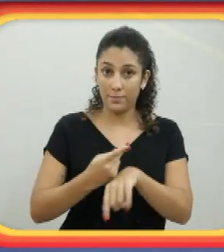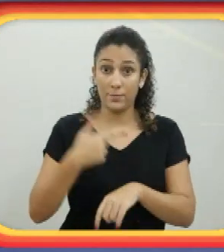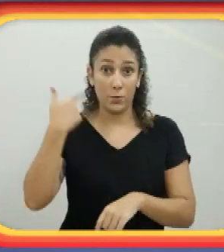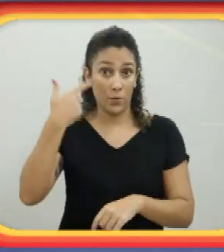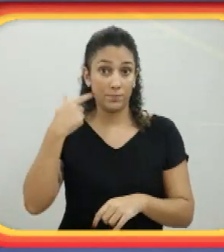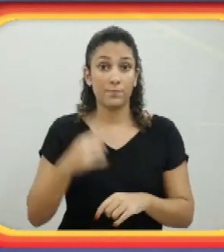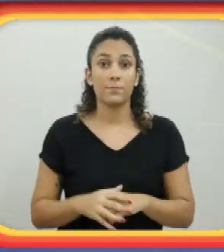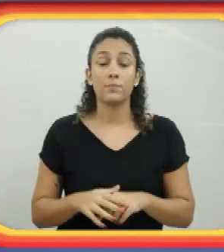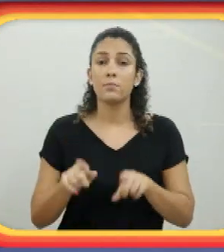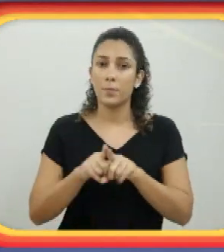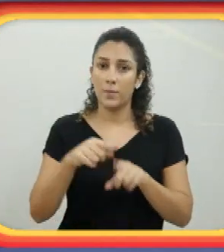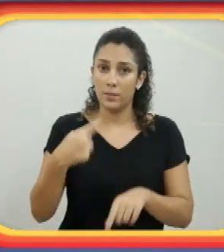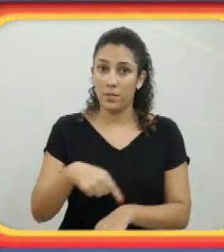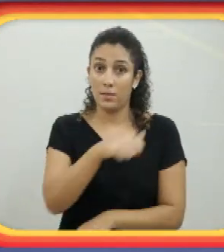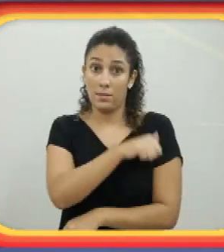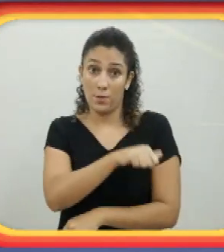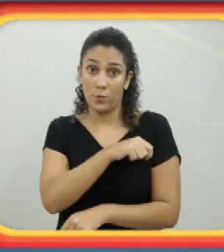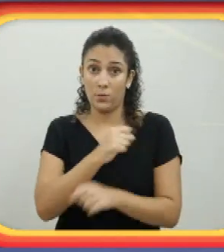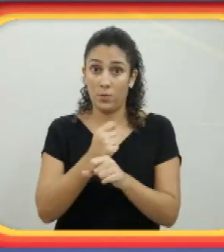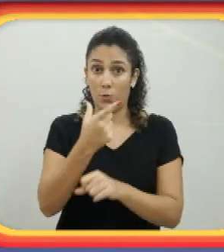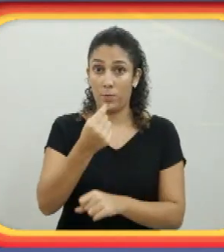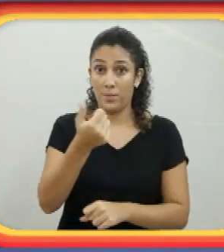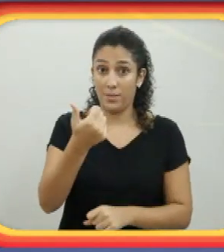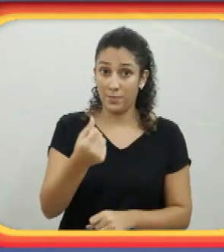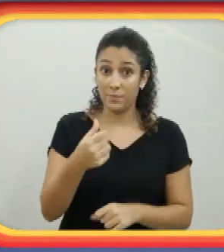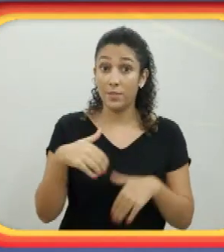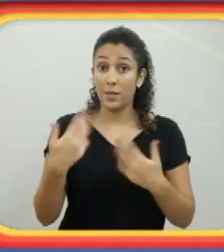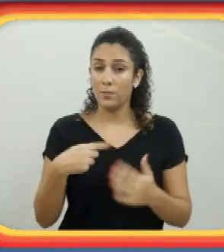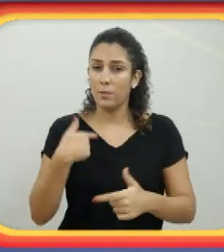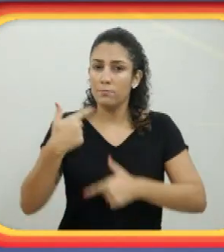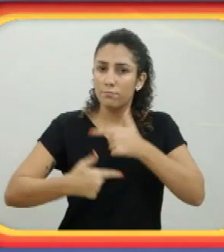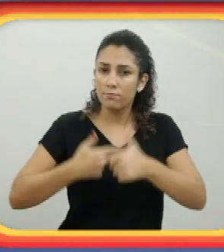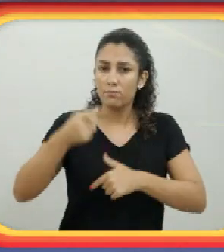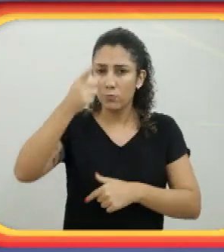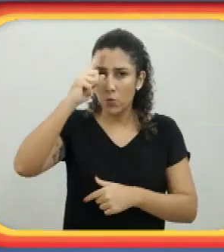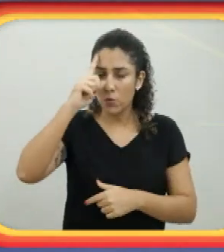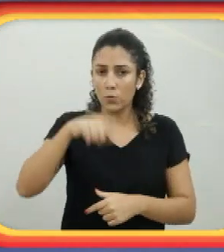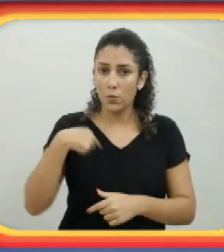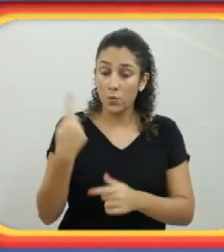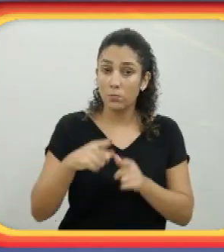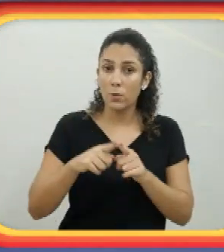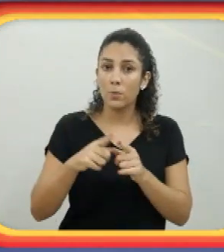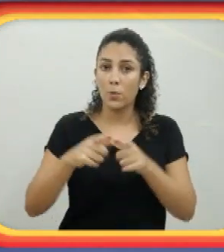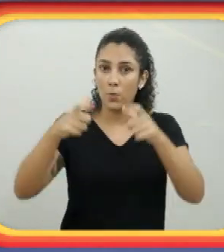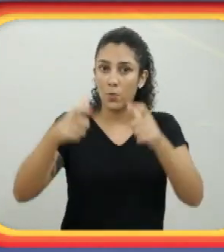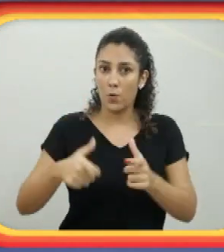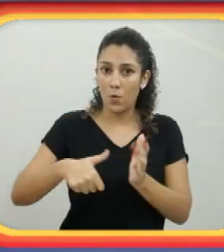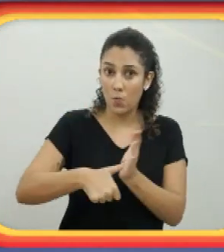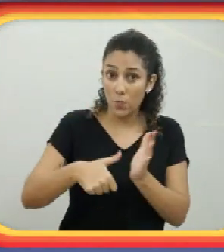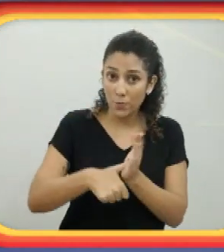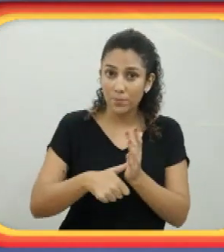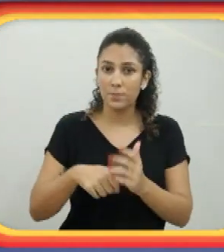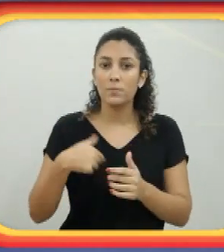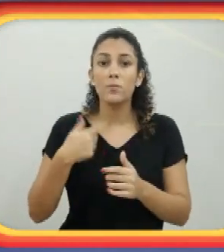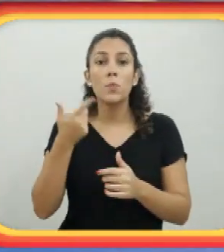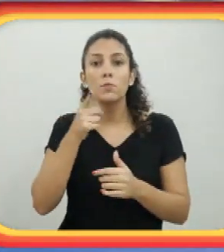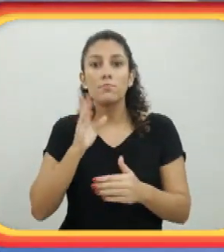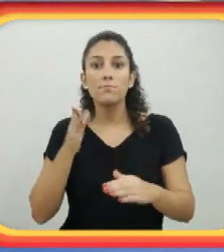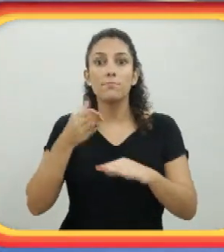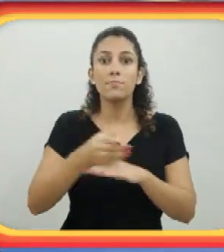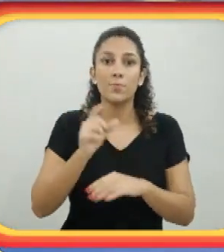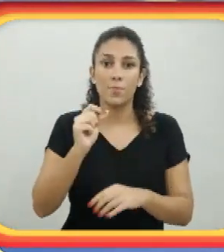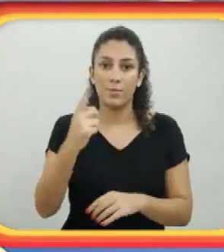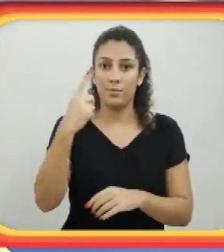participei também de Londres, né? Fomos medalha de prata em Londres e também da do Rio de Janeiro, no Rio